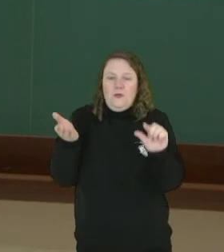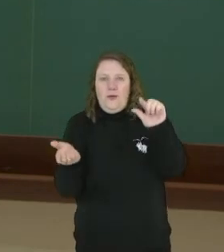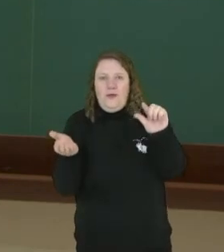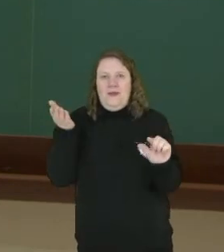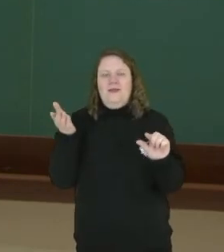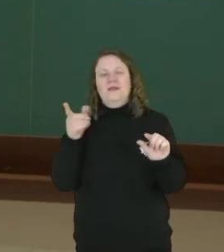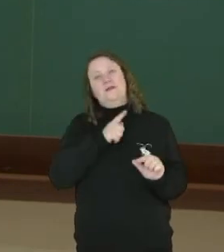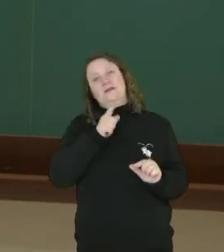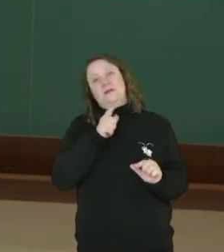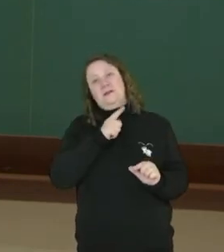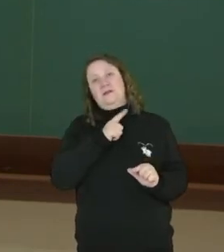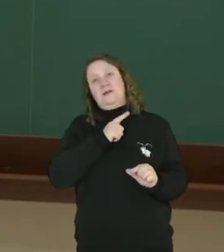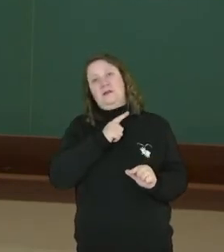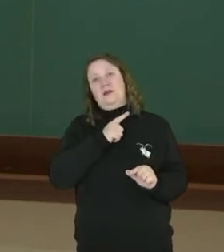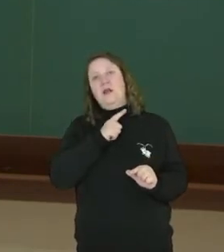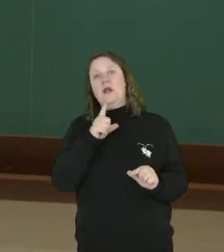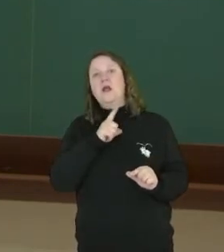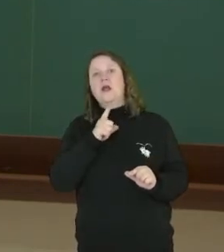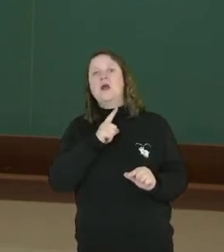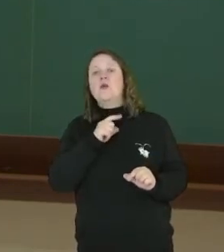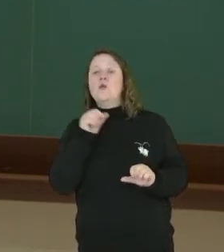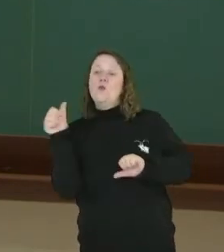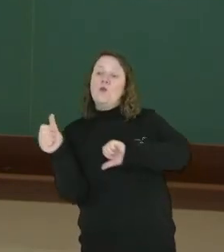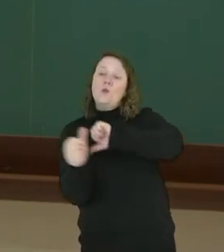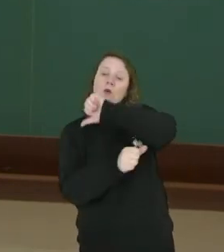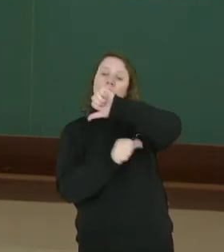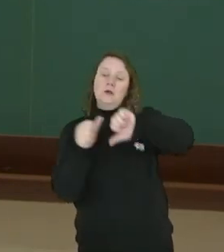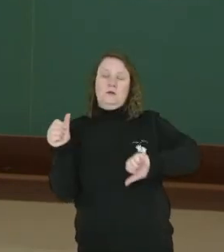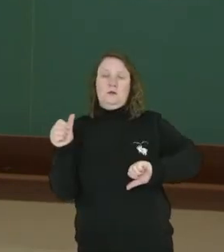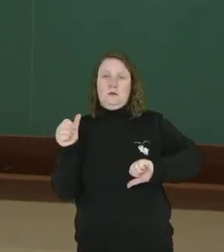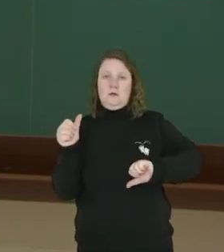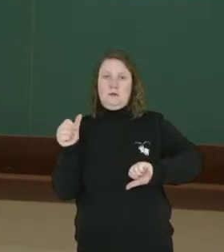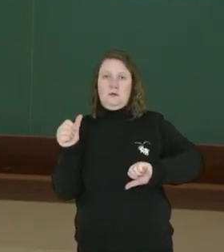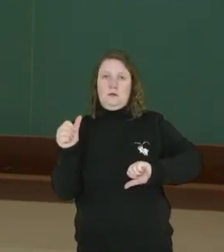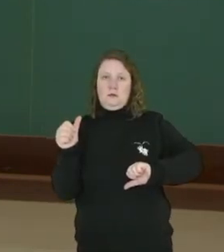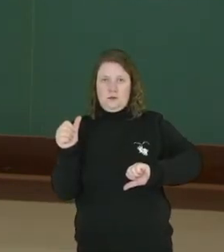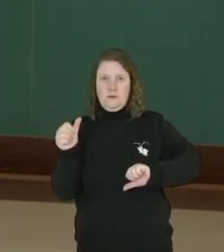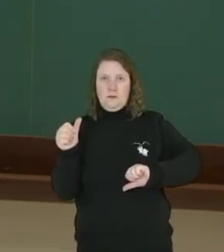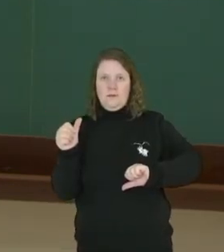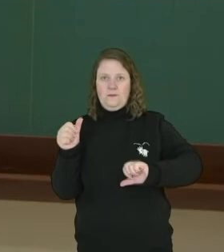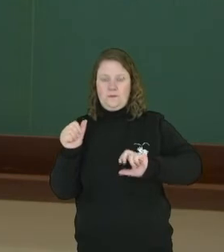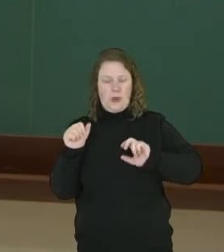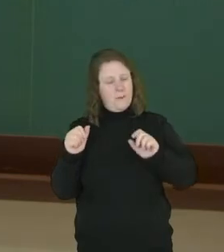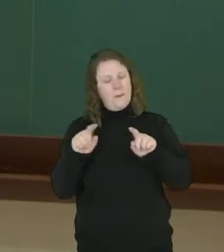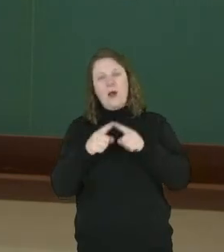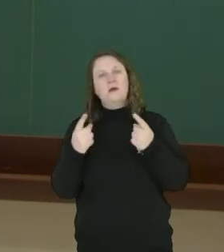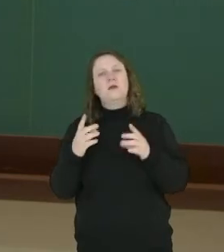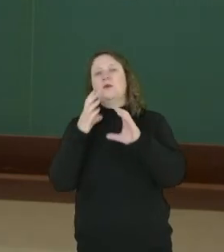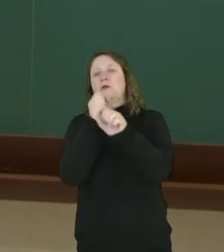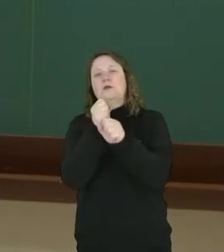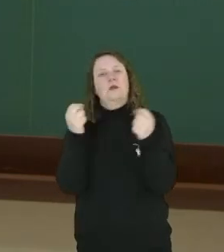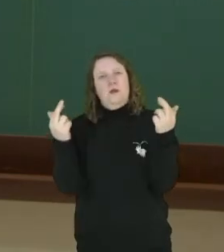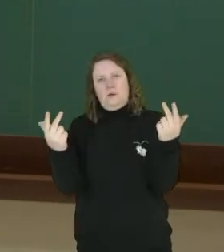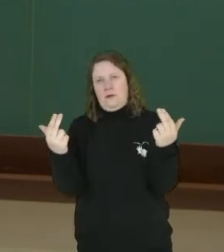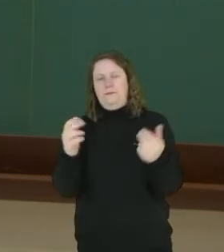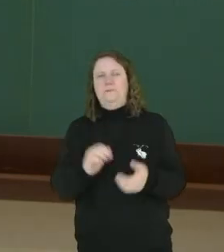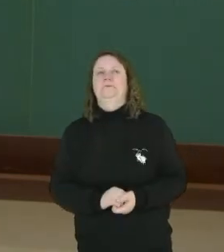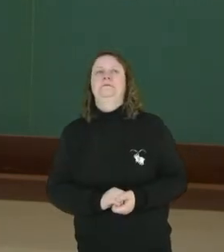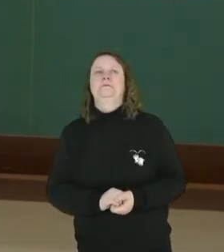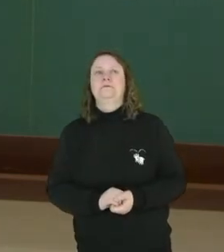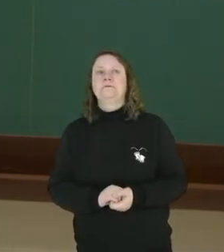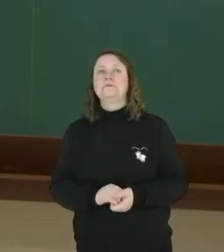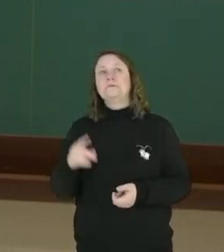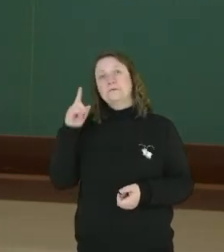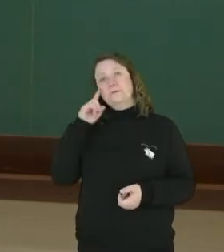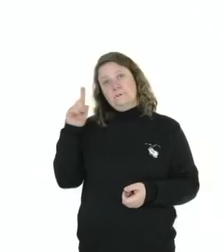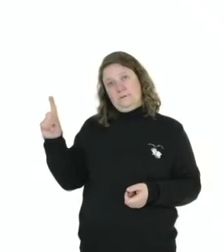existe uma jogada, está sendo transformada e isso a quantidade permanece igual. Então aqui, por exemplo, a gente tem uma